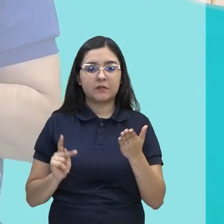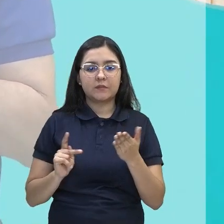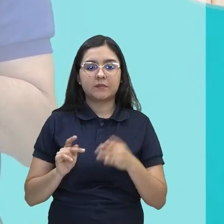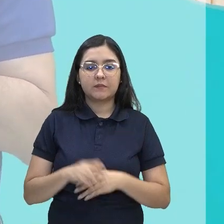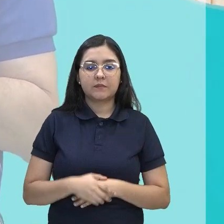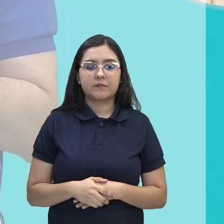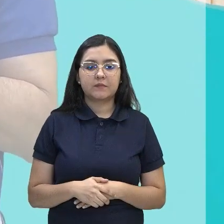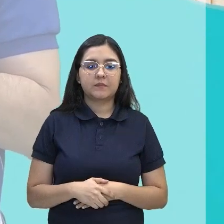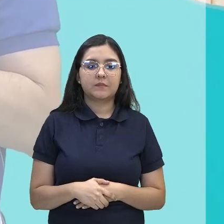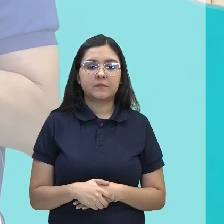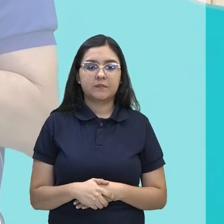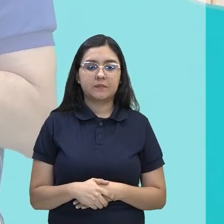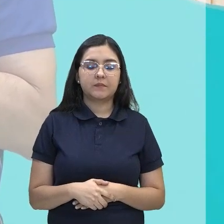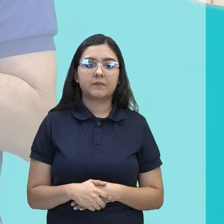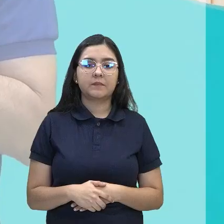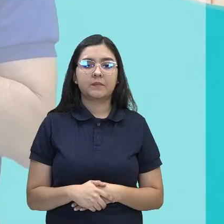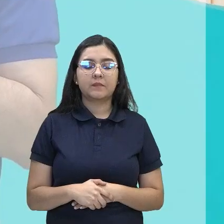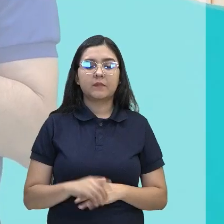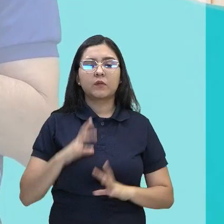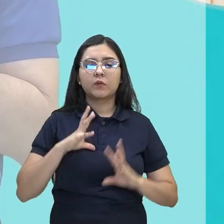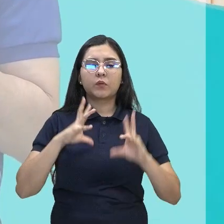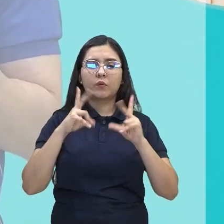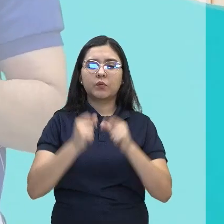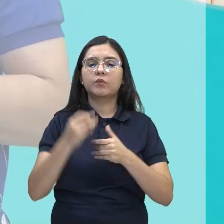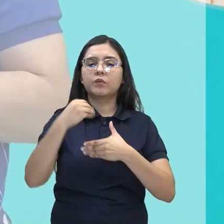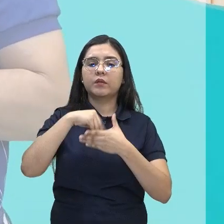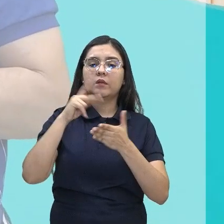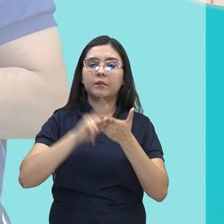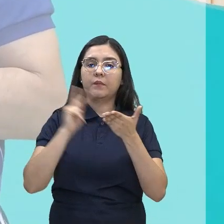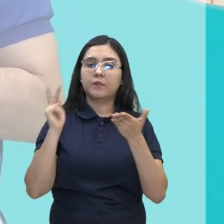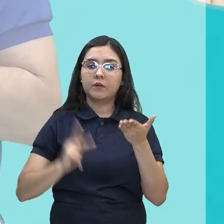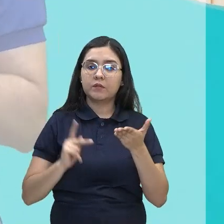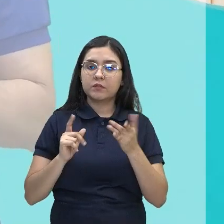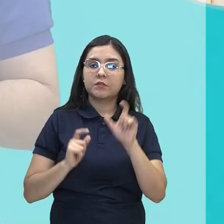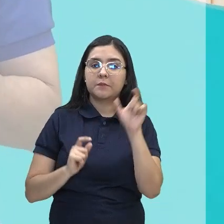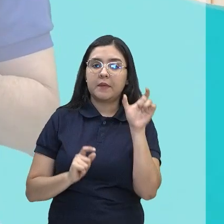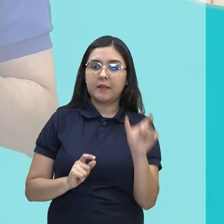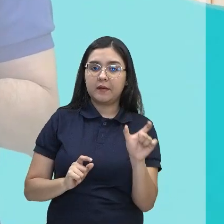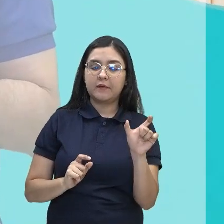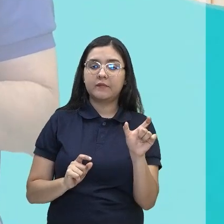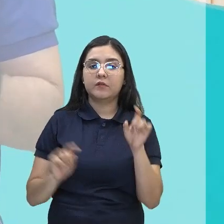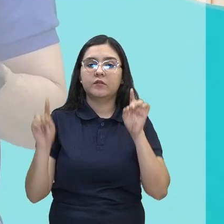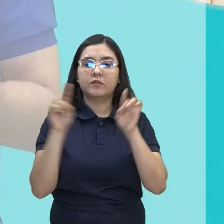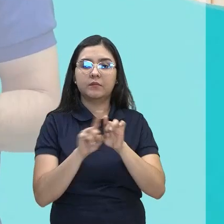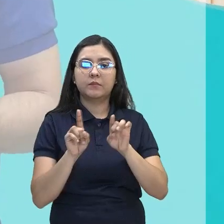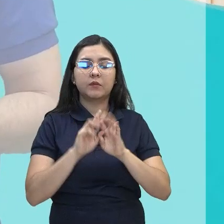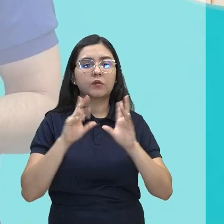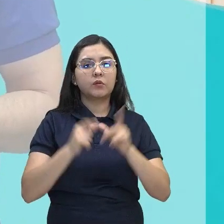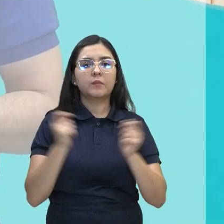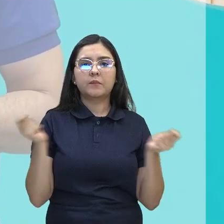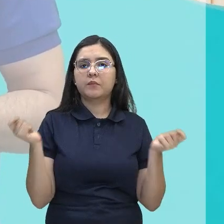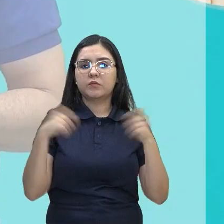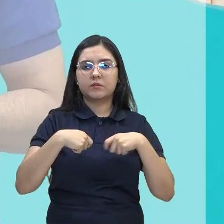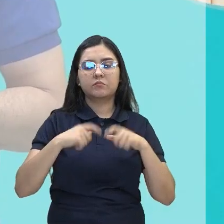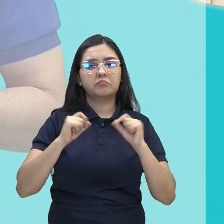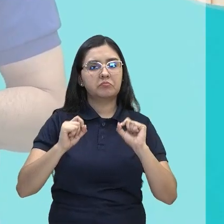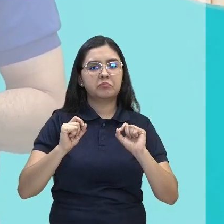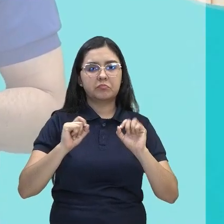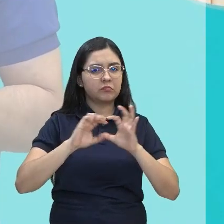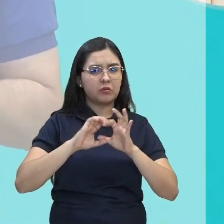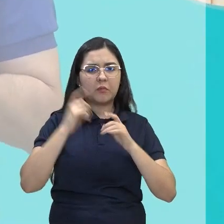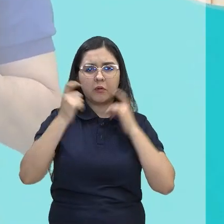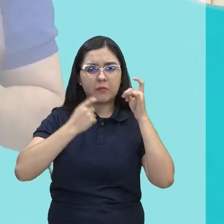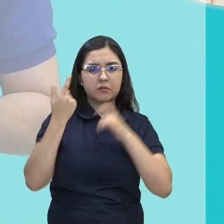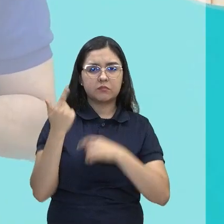maior estranheza. Então tudo ali dentro da poesia, aquele jogo de palavras, tudo aquilo é permitido, não há uma preocupação com